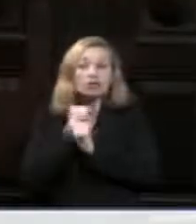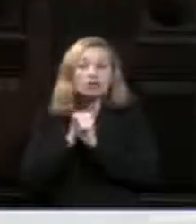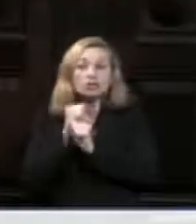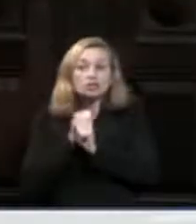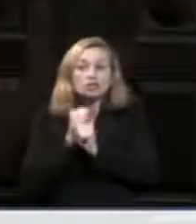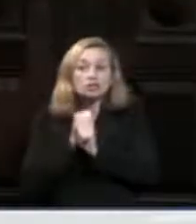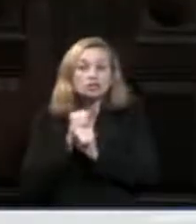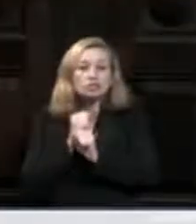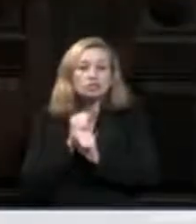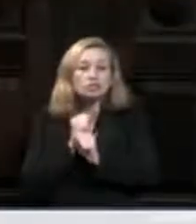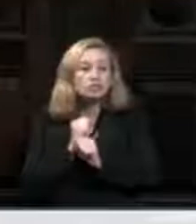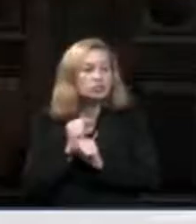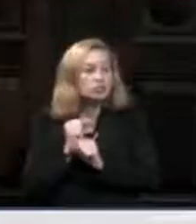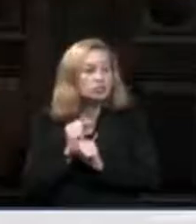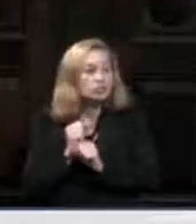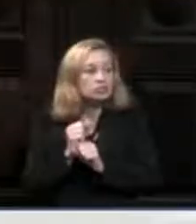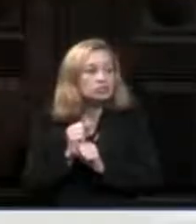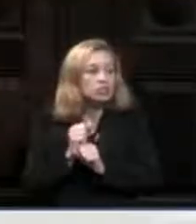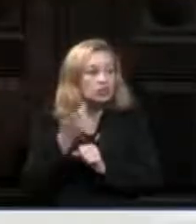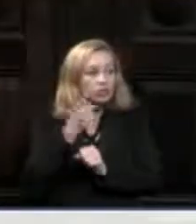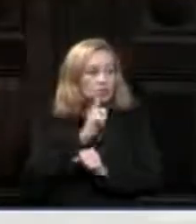se definir?